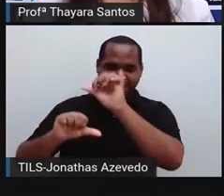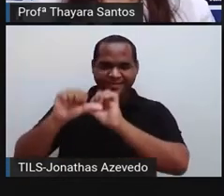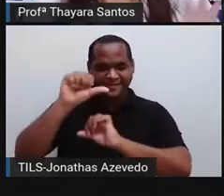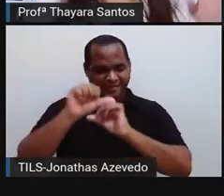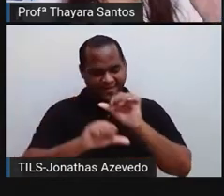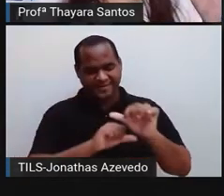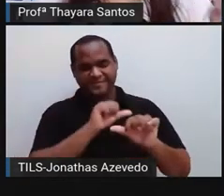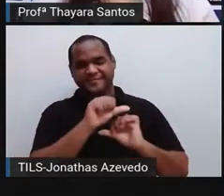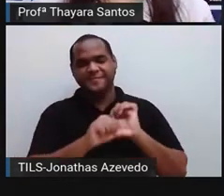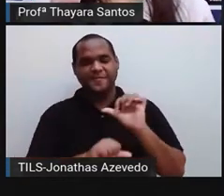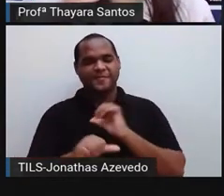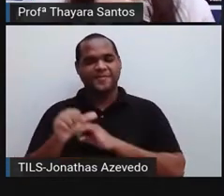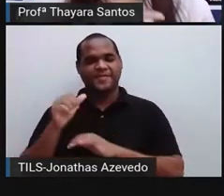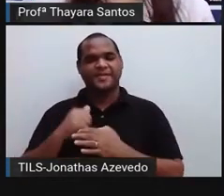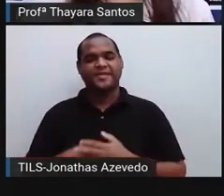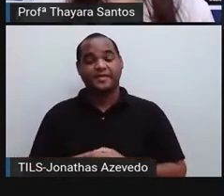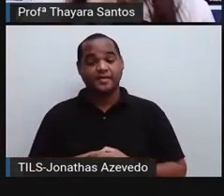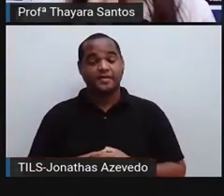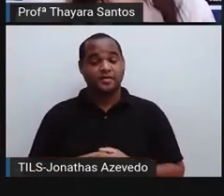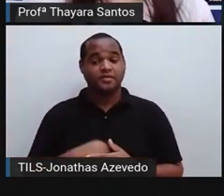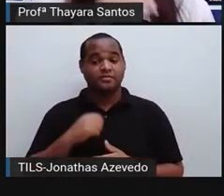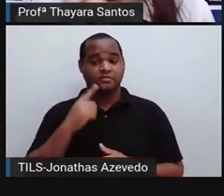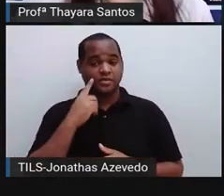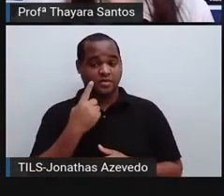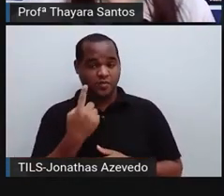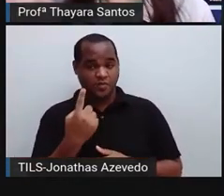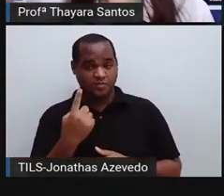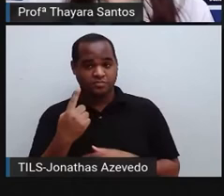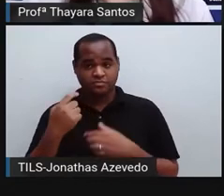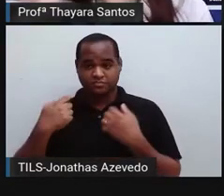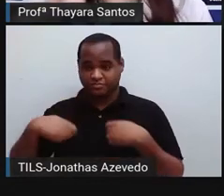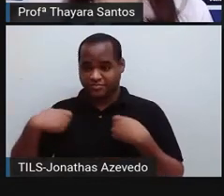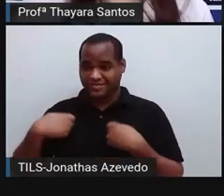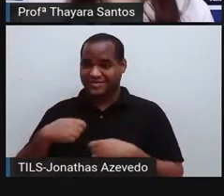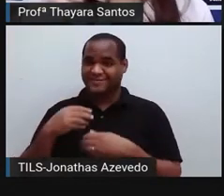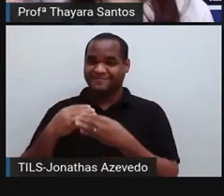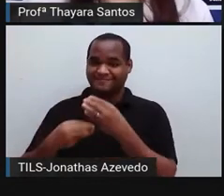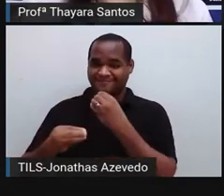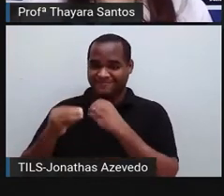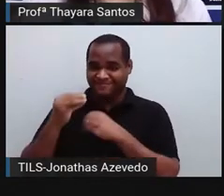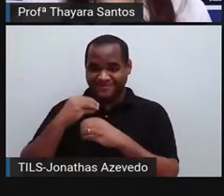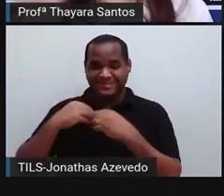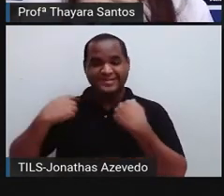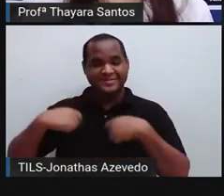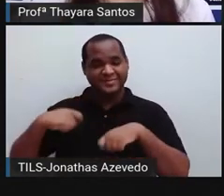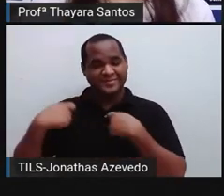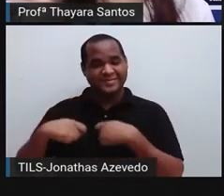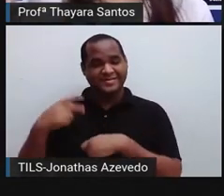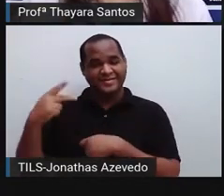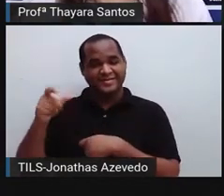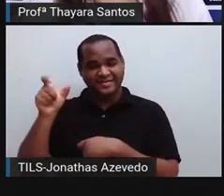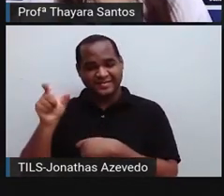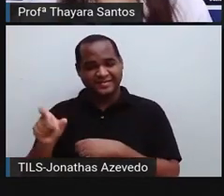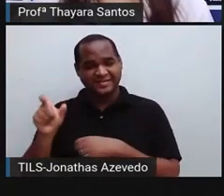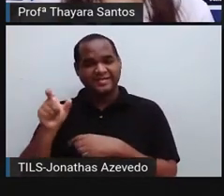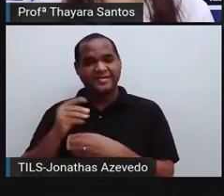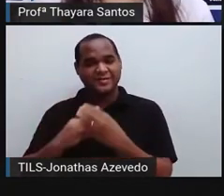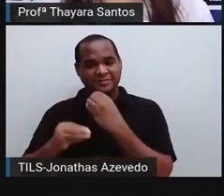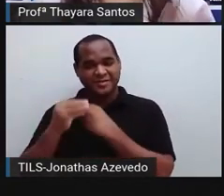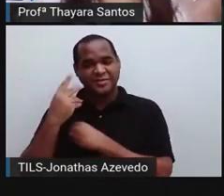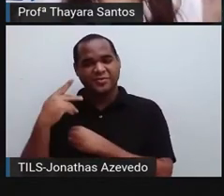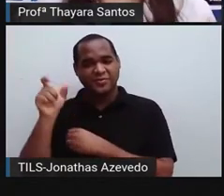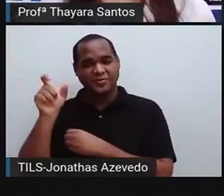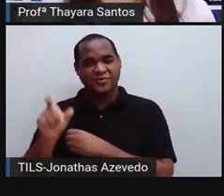organismos. Isso quer dizer que um organismo sempre vai recebendo um pouquinho da energia e da matéria daquele